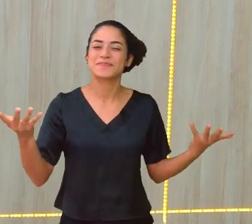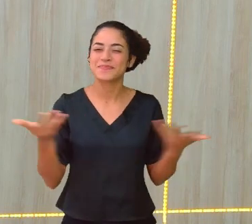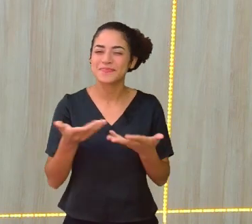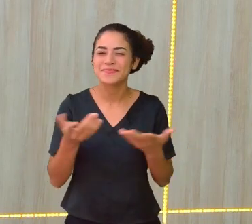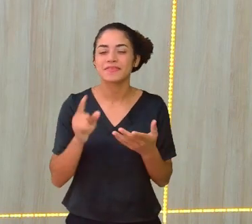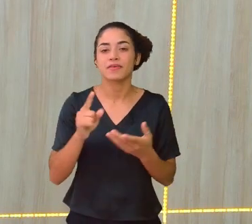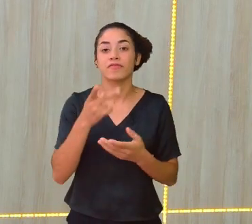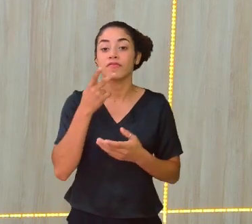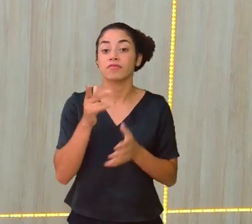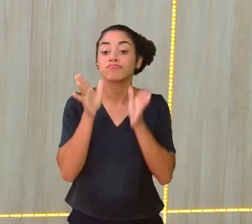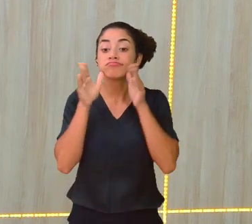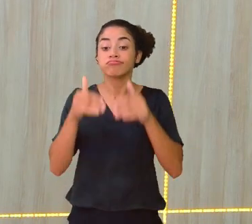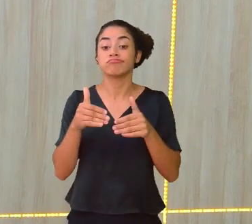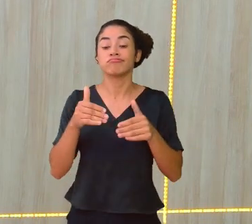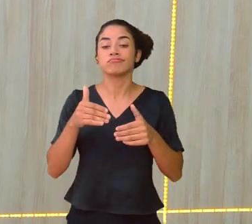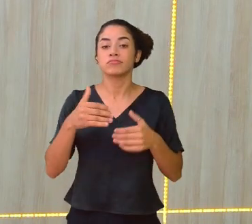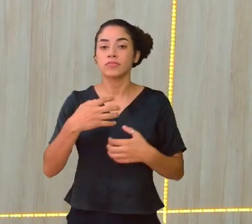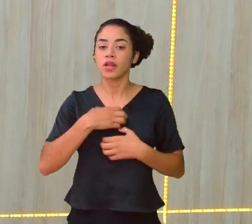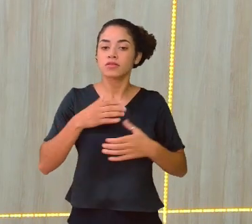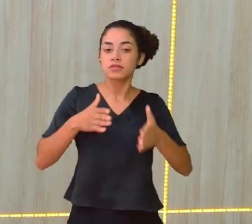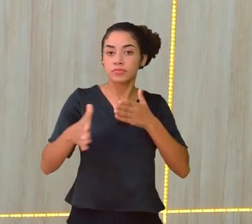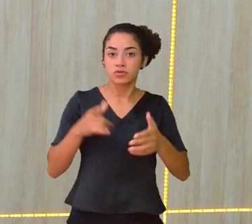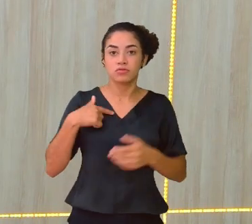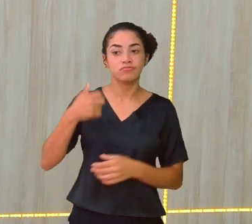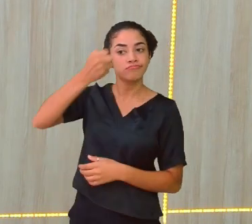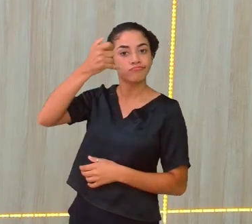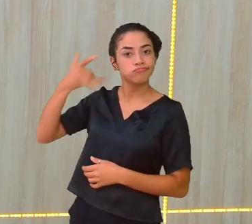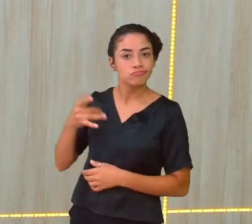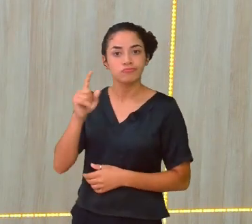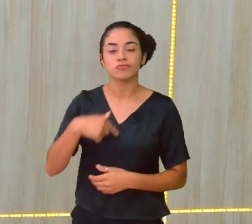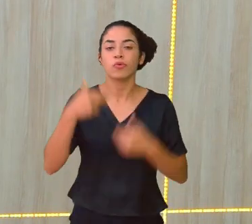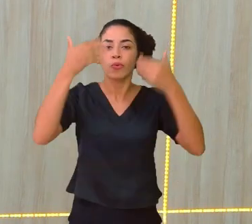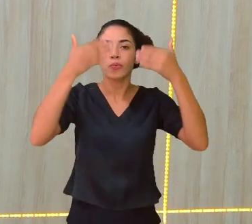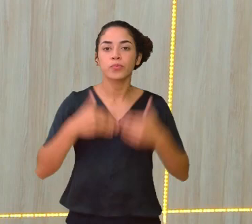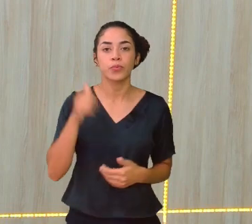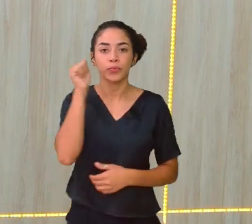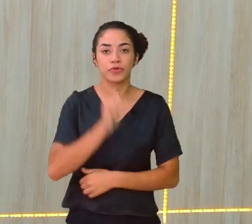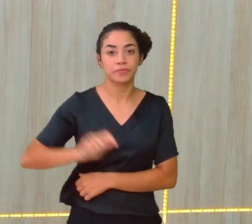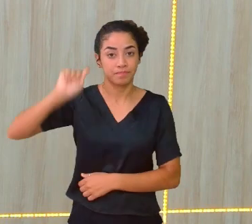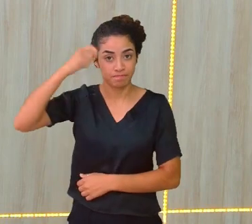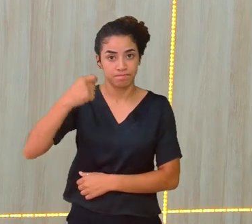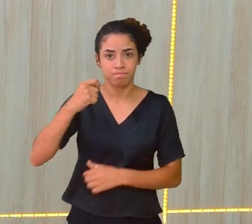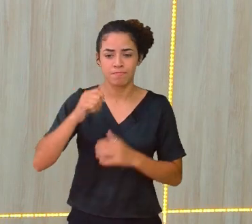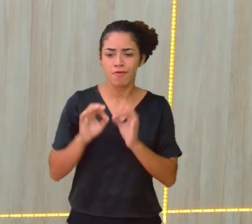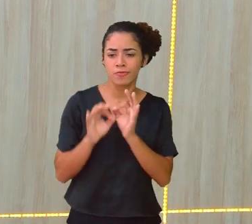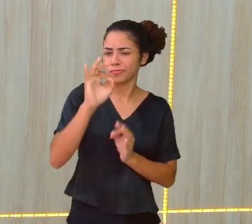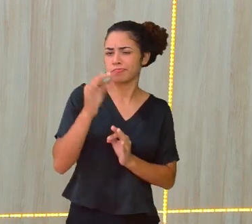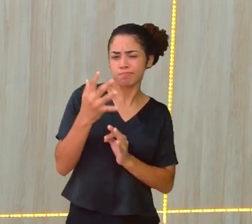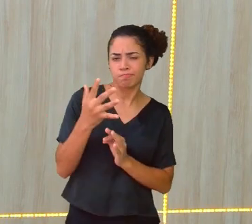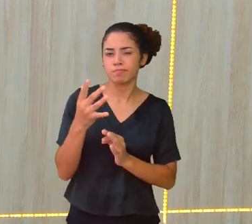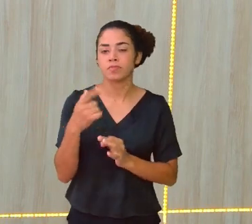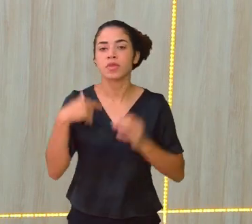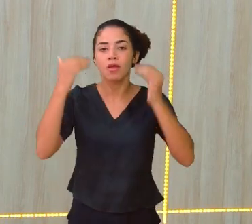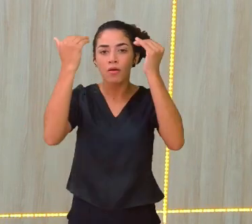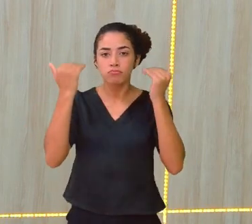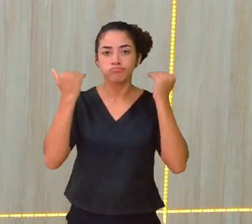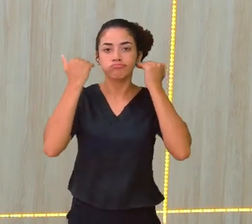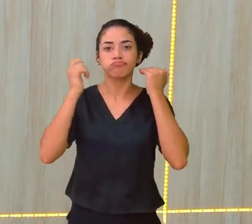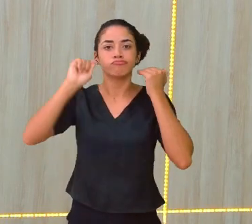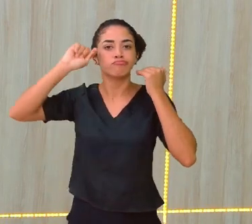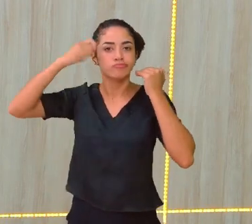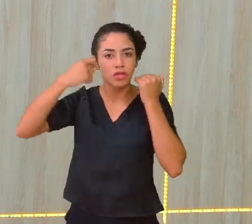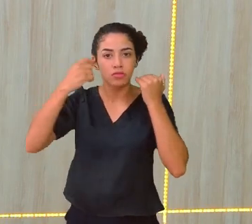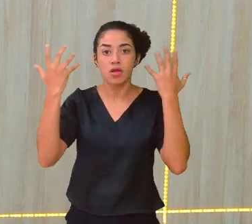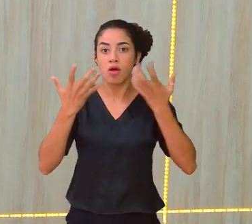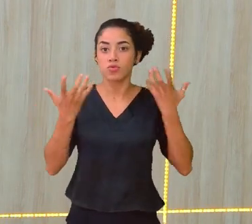em acessibilidade, eu vou me autodescrever, tá? Eu sou uma mulher negra de estatura mediana, cabelos pretos